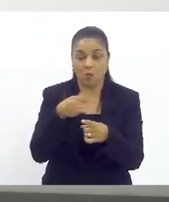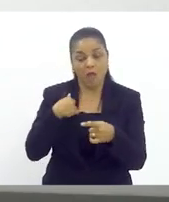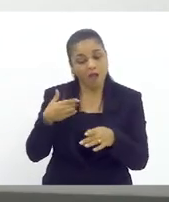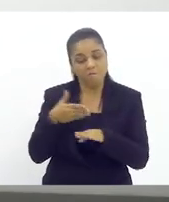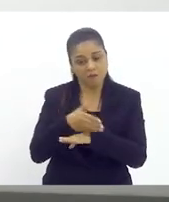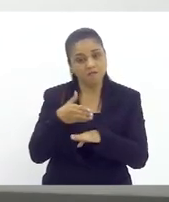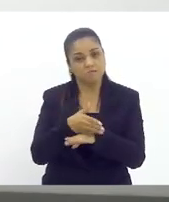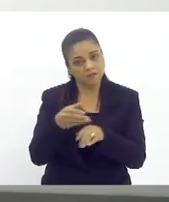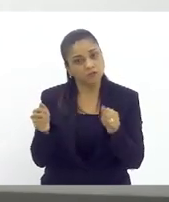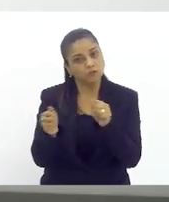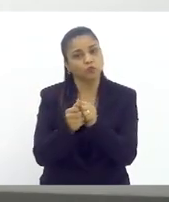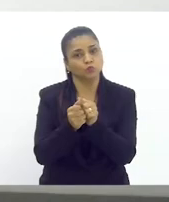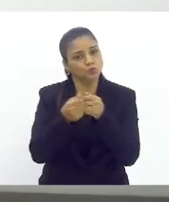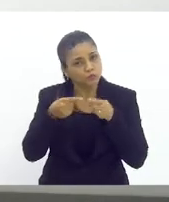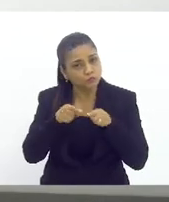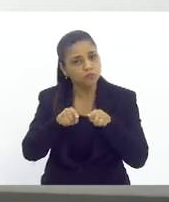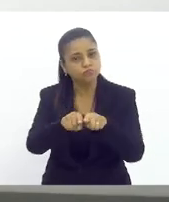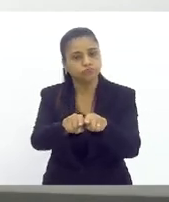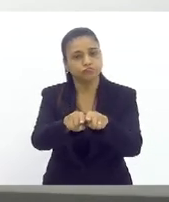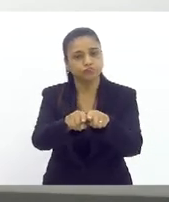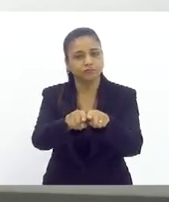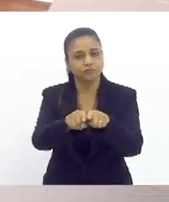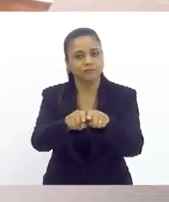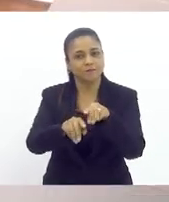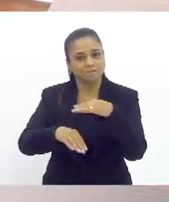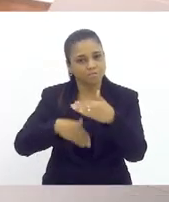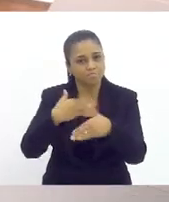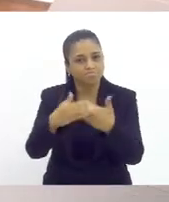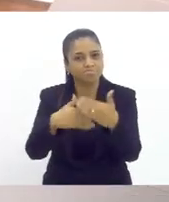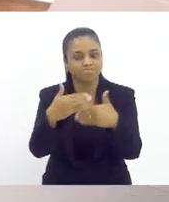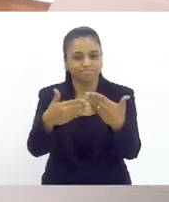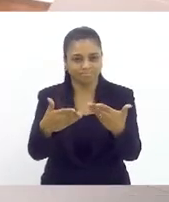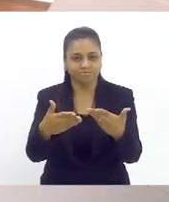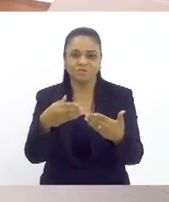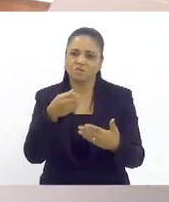gente participe a gente quer construir ele junto